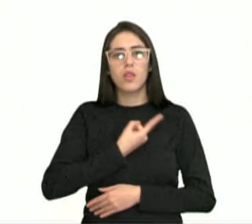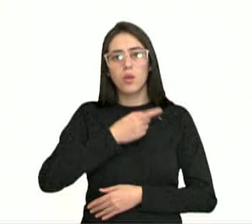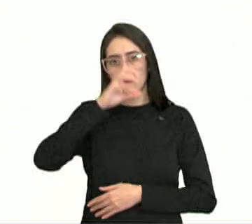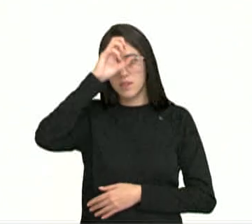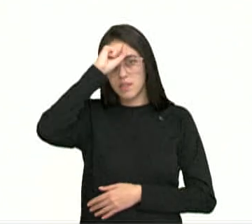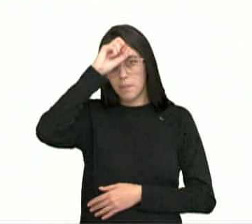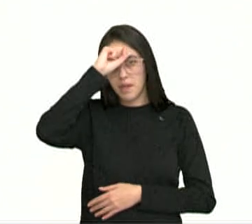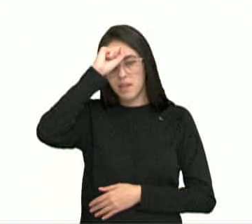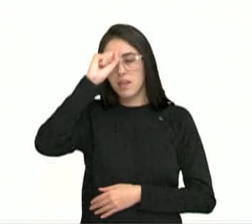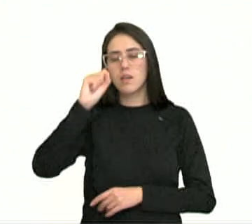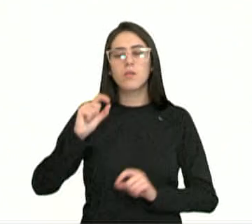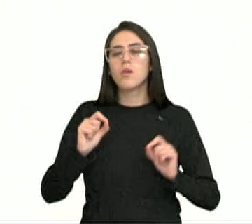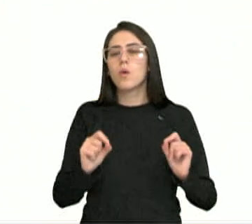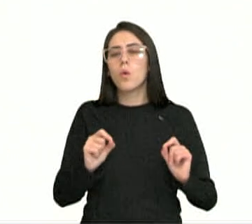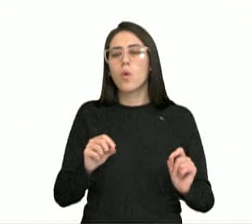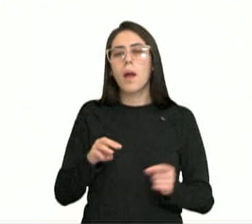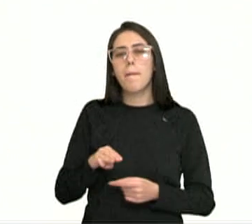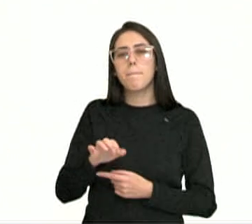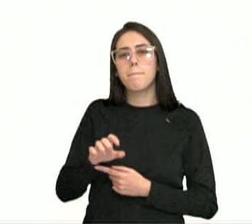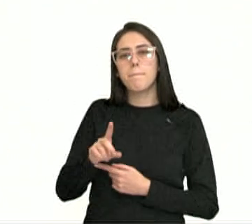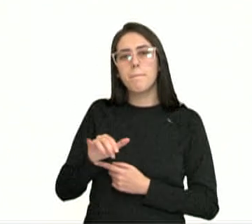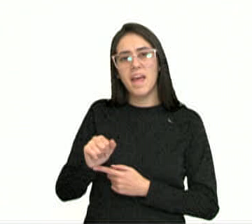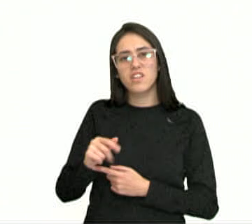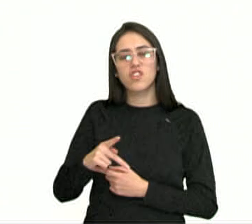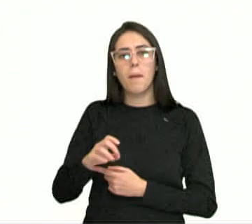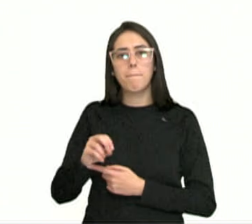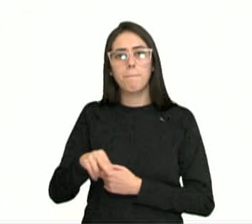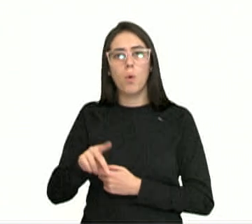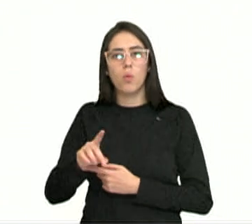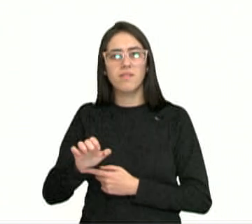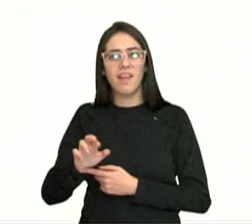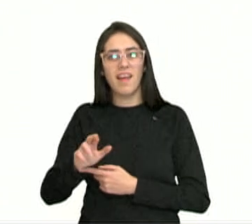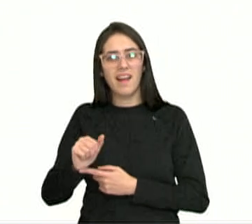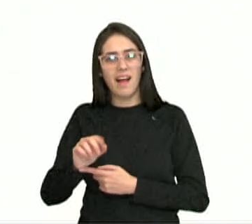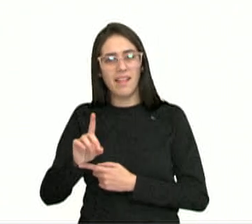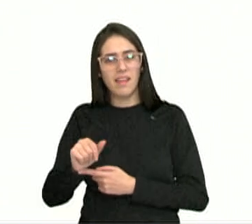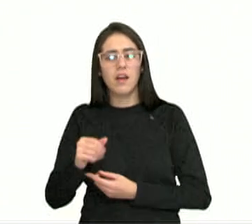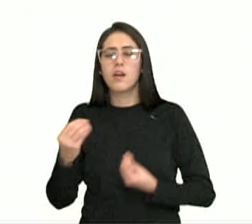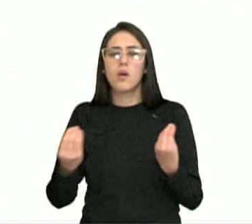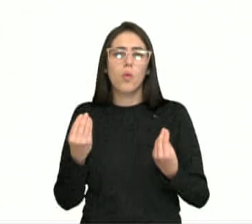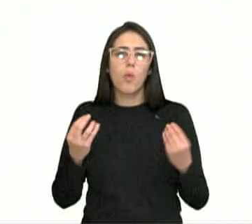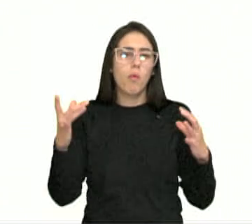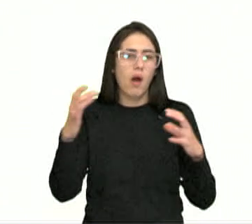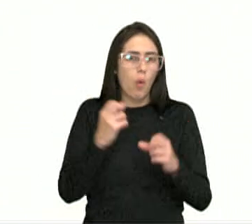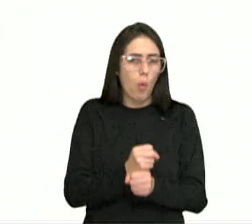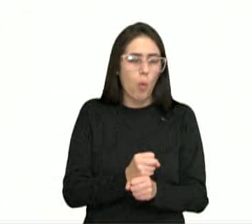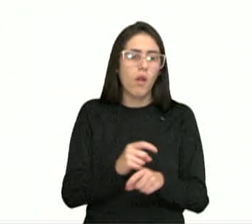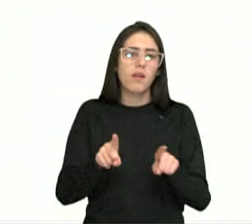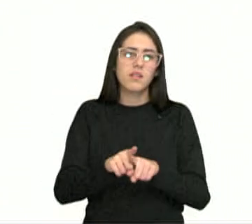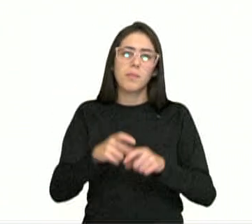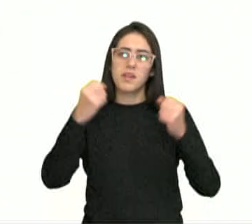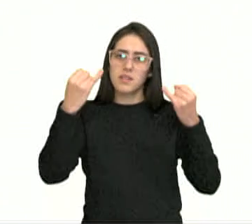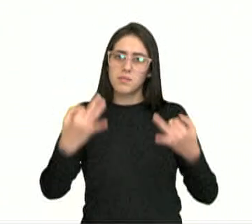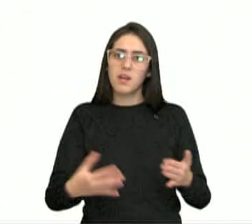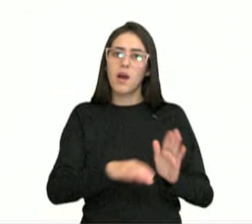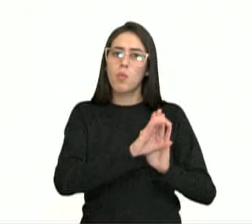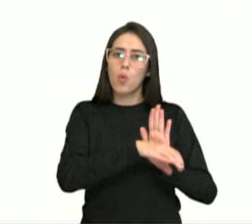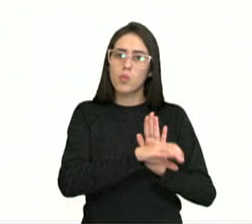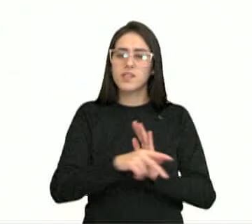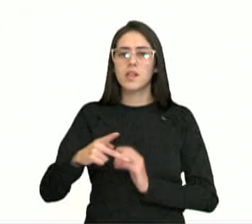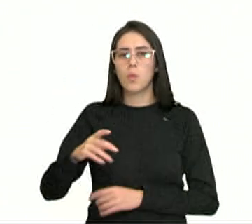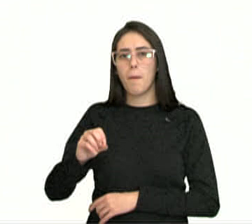para que serve uma média ponderada, como se calcula, falamos aí sobre o conceito de